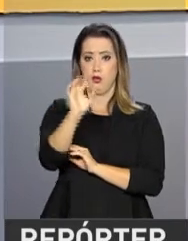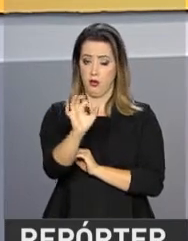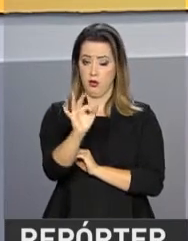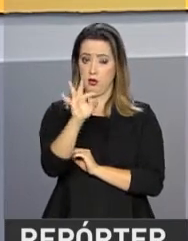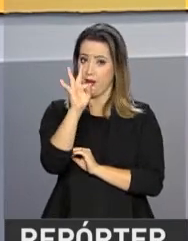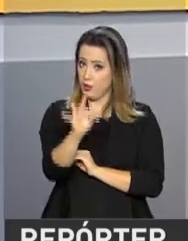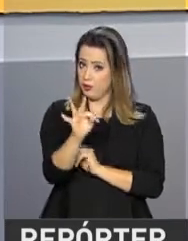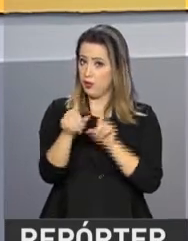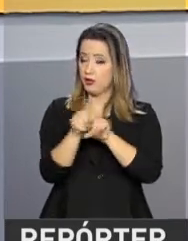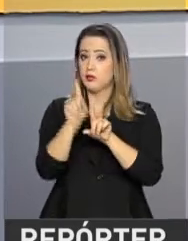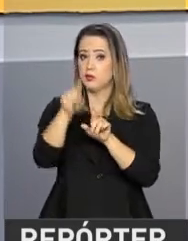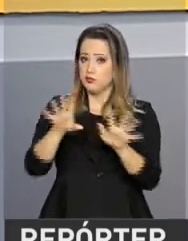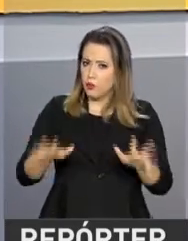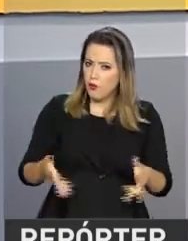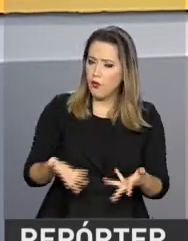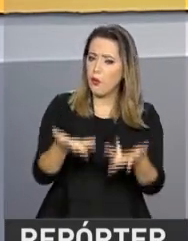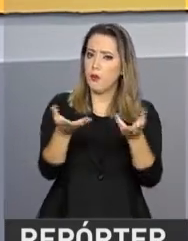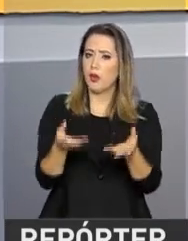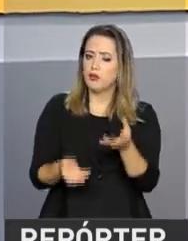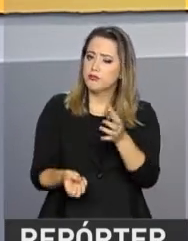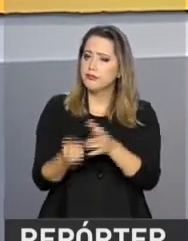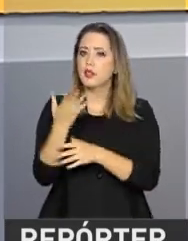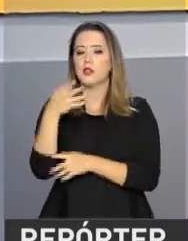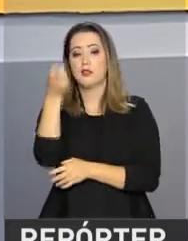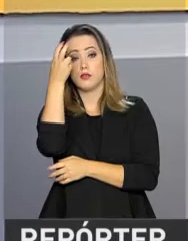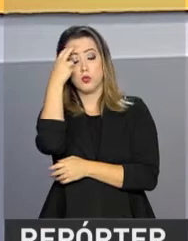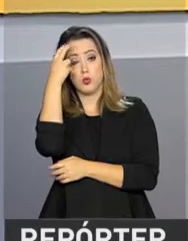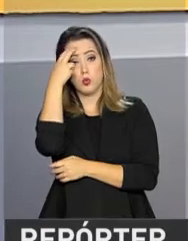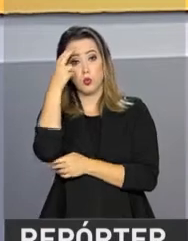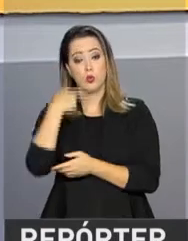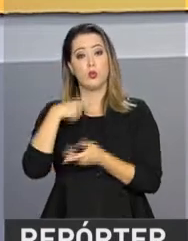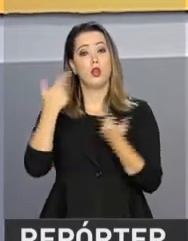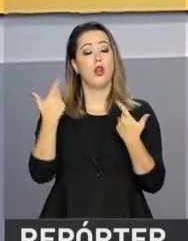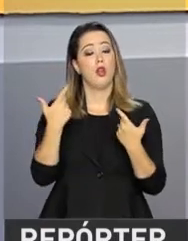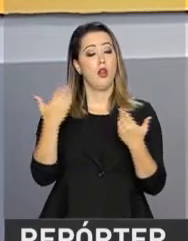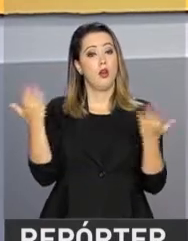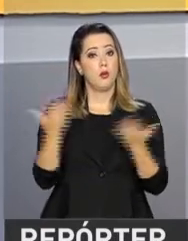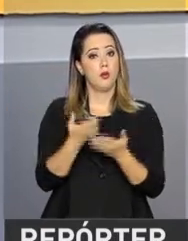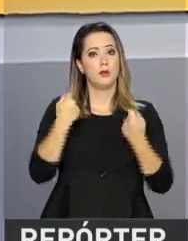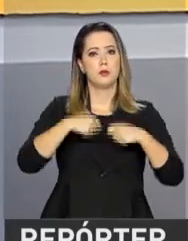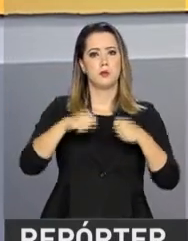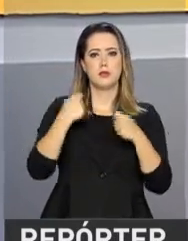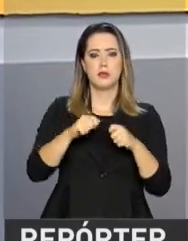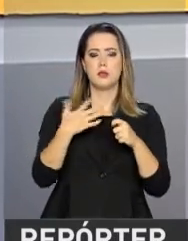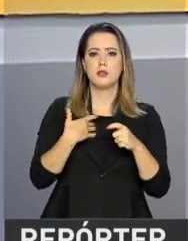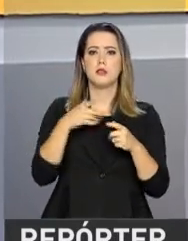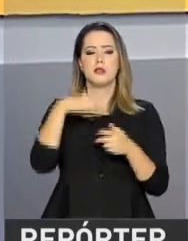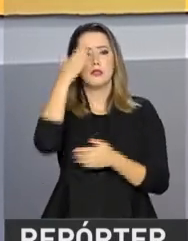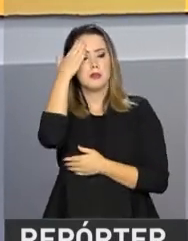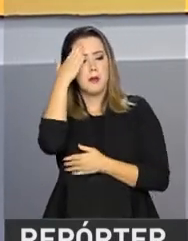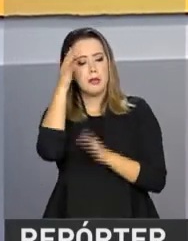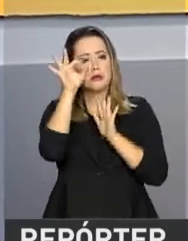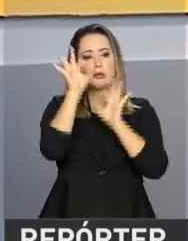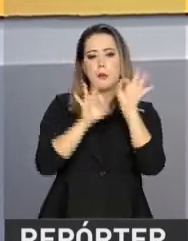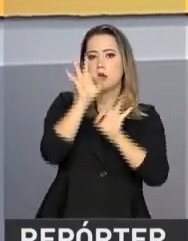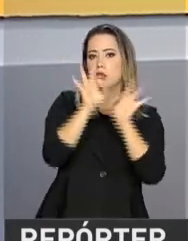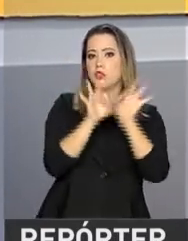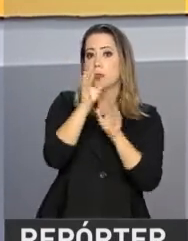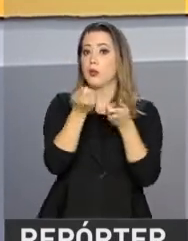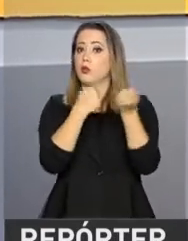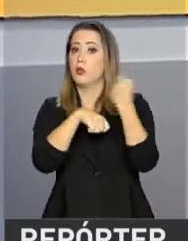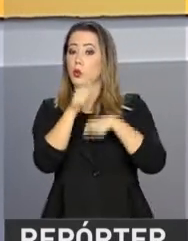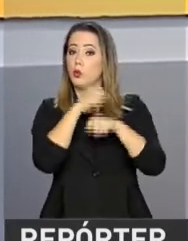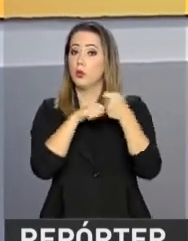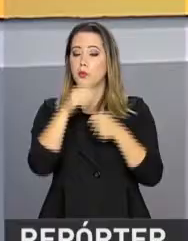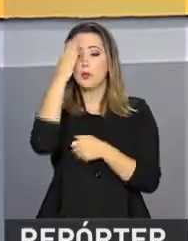no brasil a lei agora vai exigir um estudo de impacto econômico com o objetivo de deixar mais claro o papel do setor como gerador de emprego